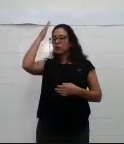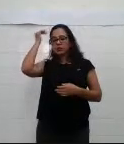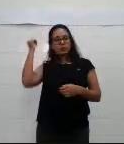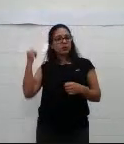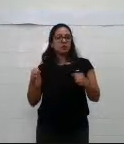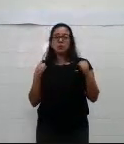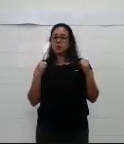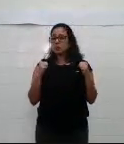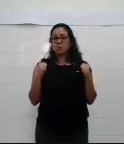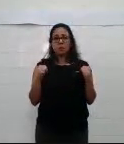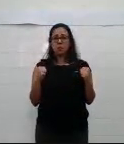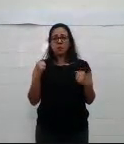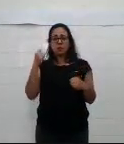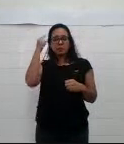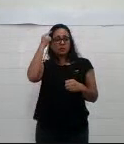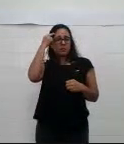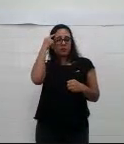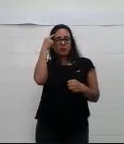exemplo,